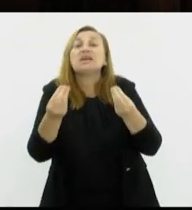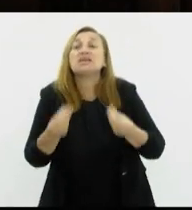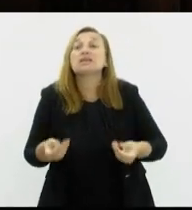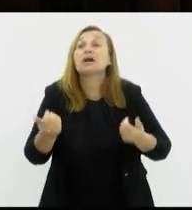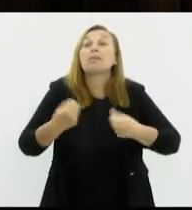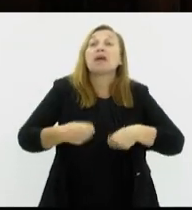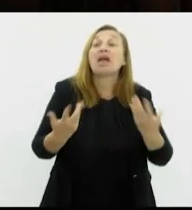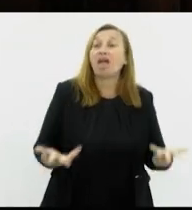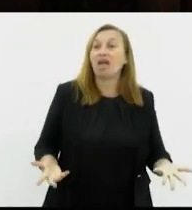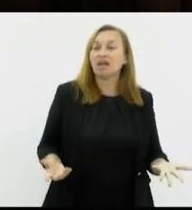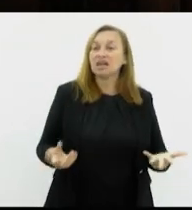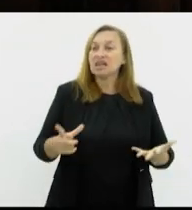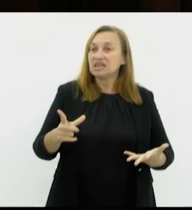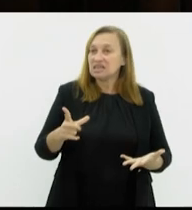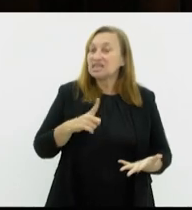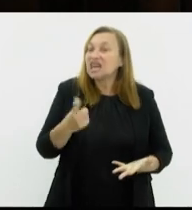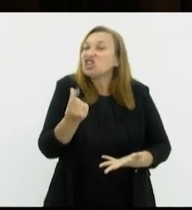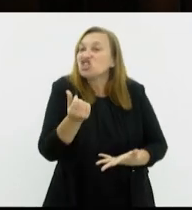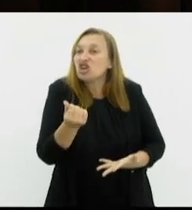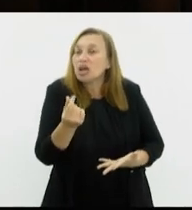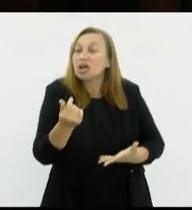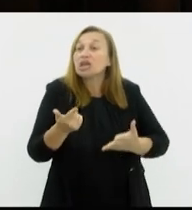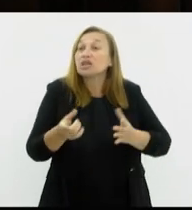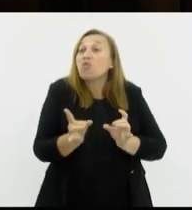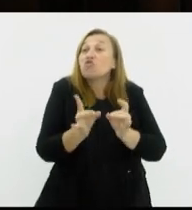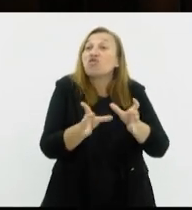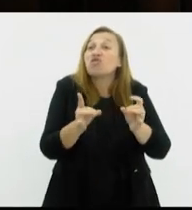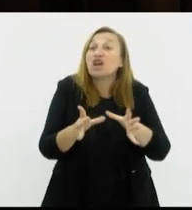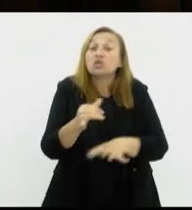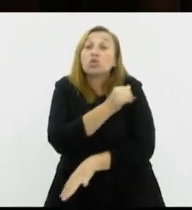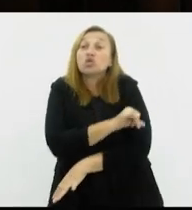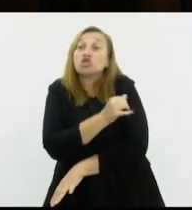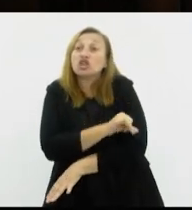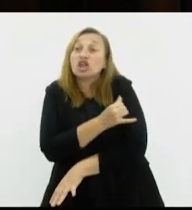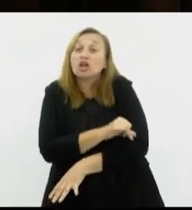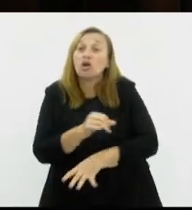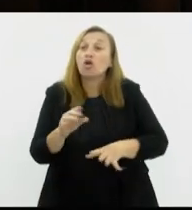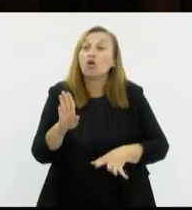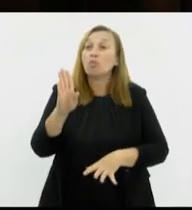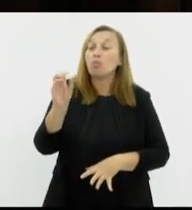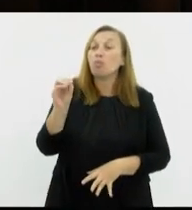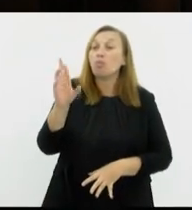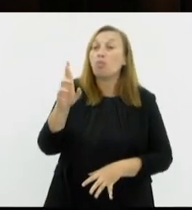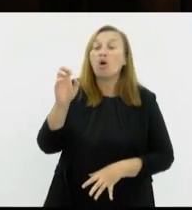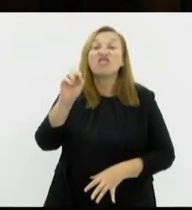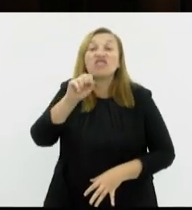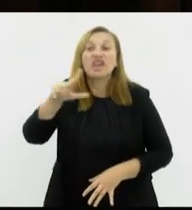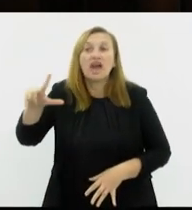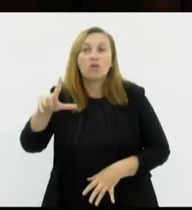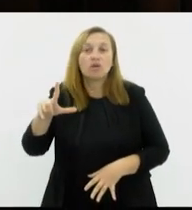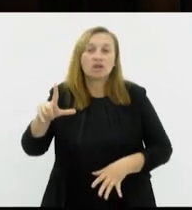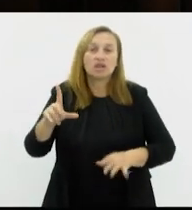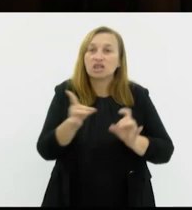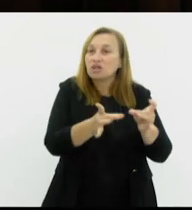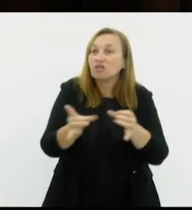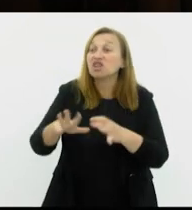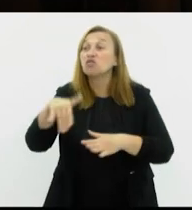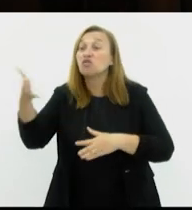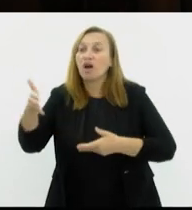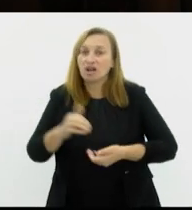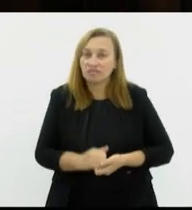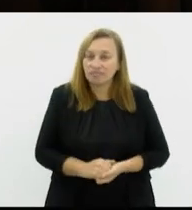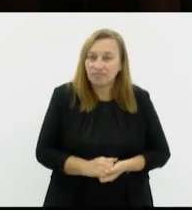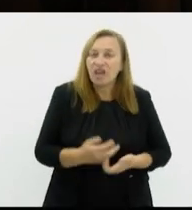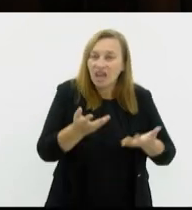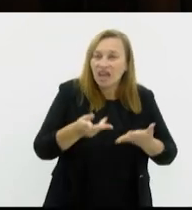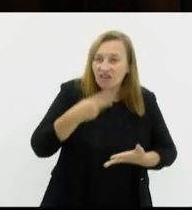traz dinheiro, vende a imagem do Rio de Janeiro como esse bordel que estão vendendo, né? E quer